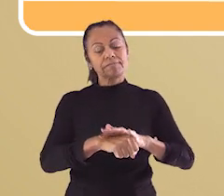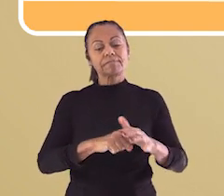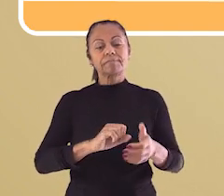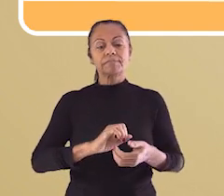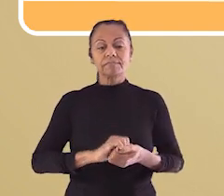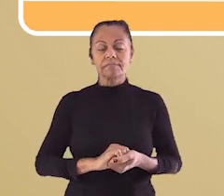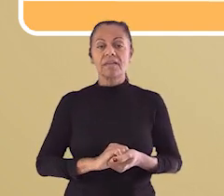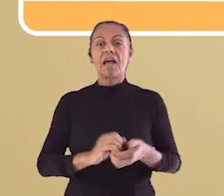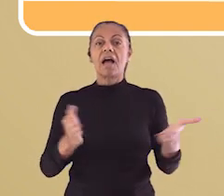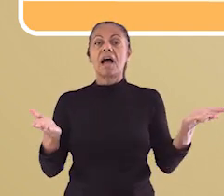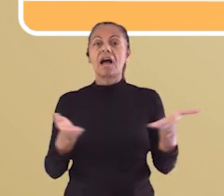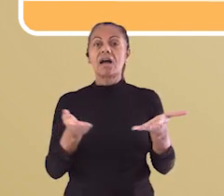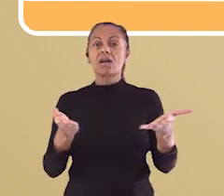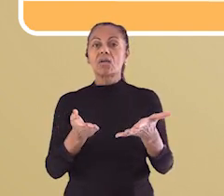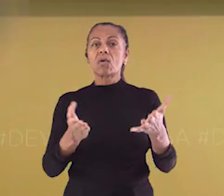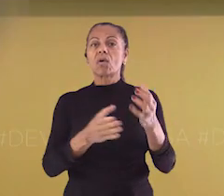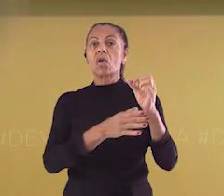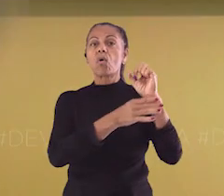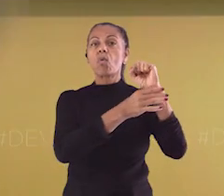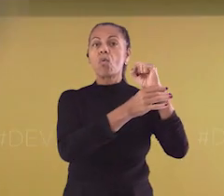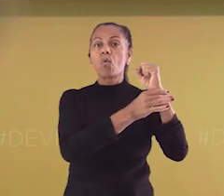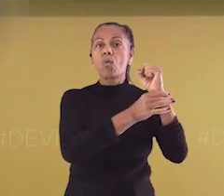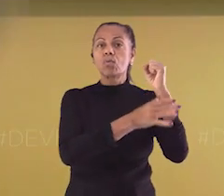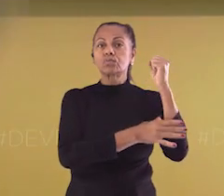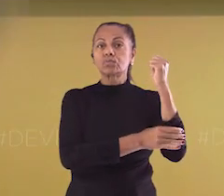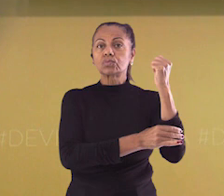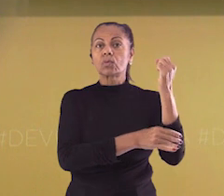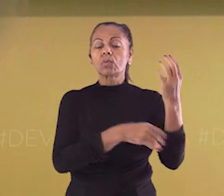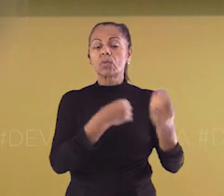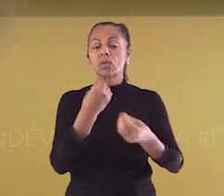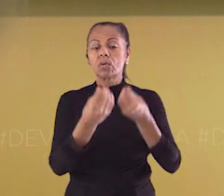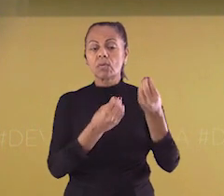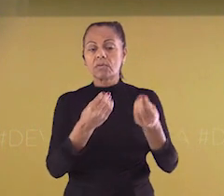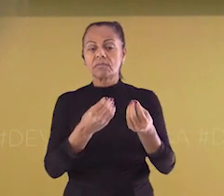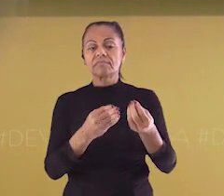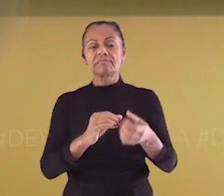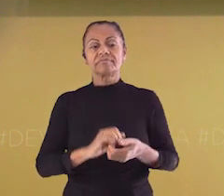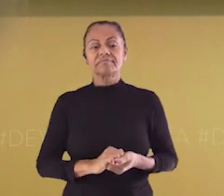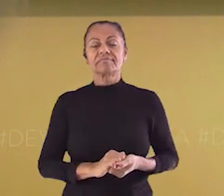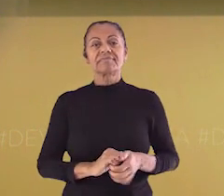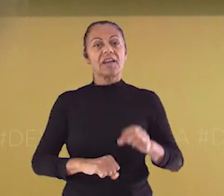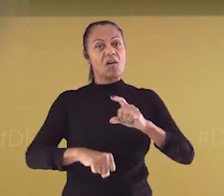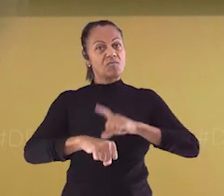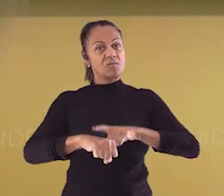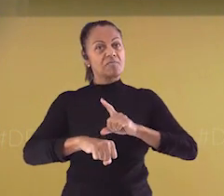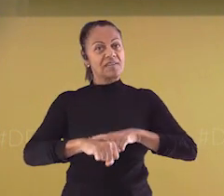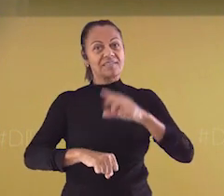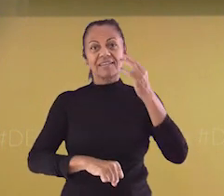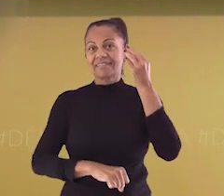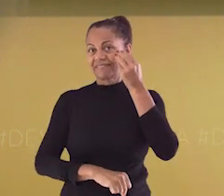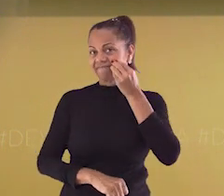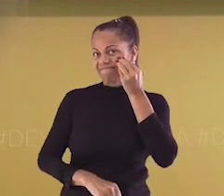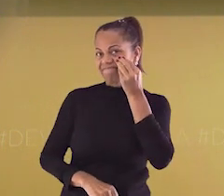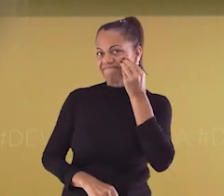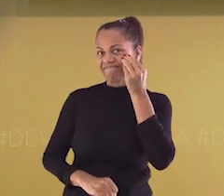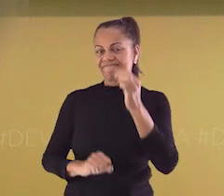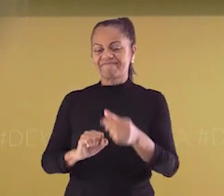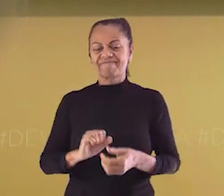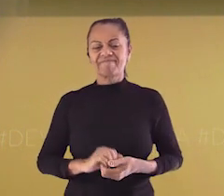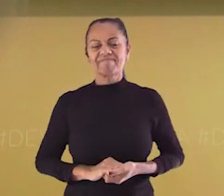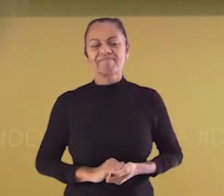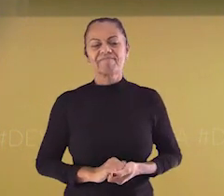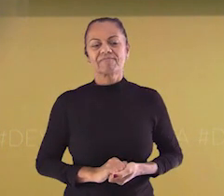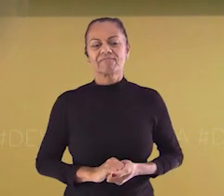crescimento e deformidades esqueléticas. Agora vamos ver como o osso pode ficar nesses casos. É